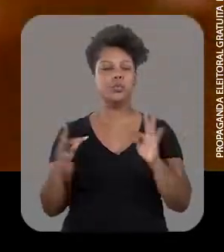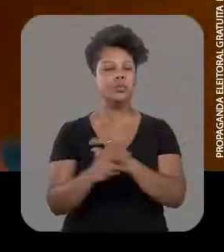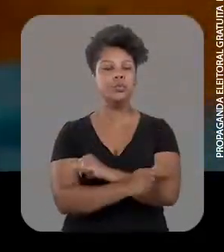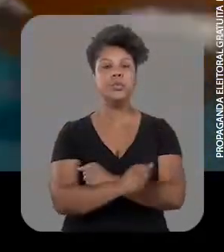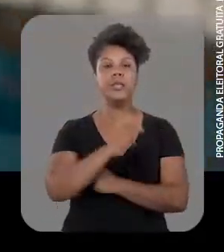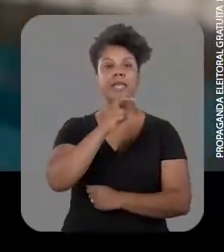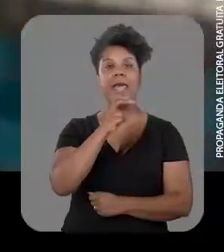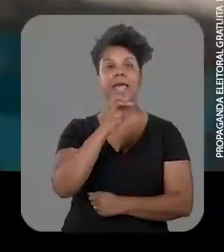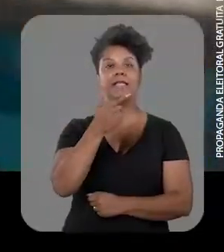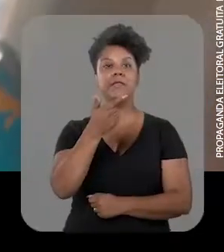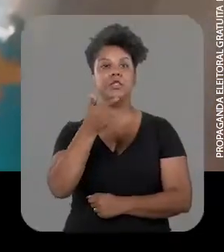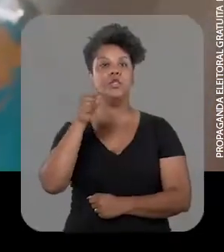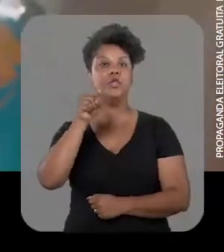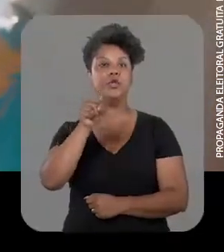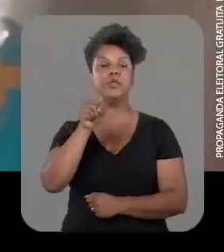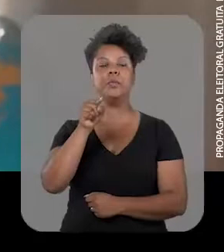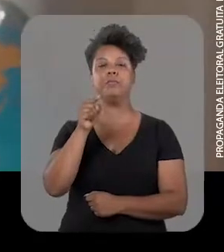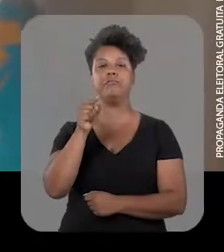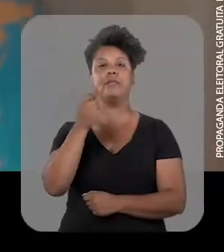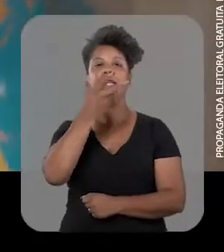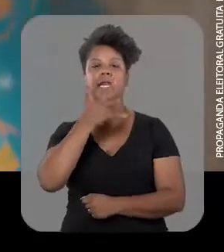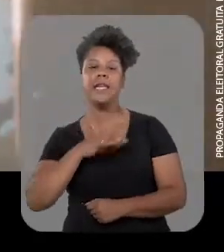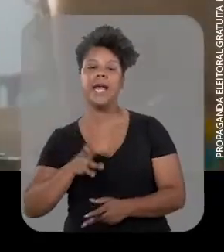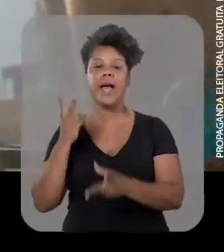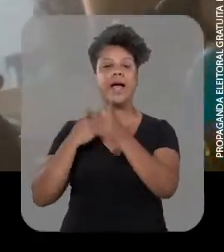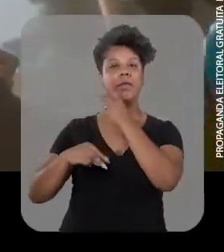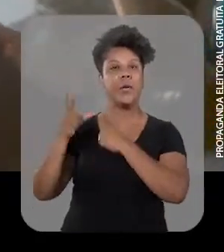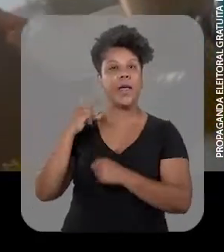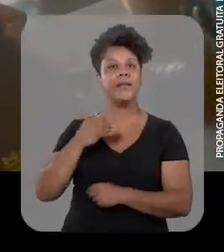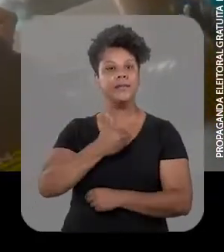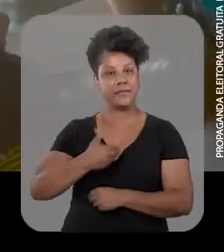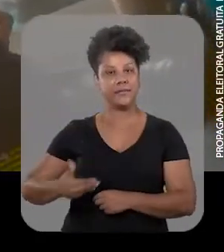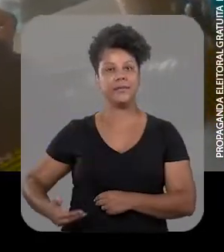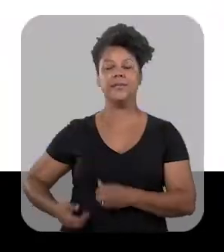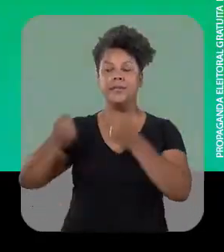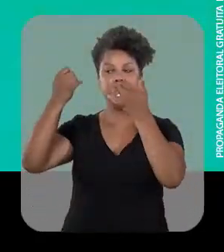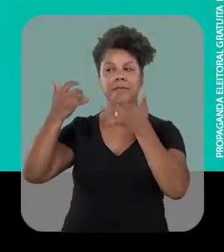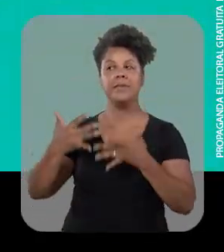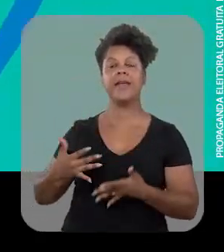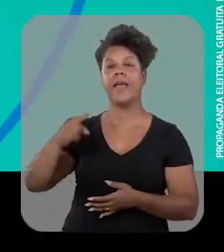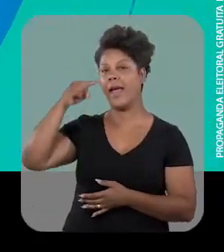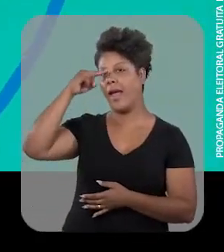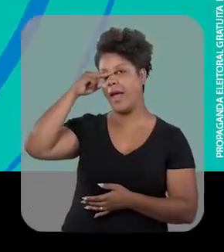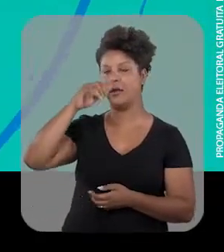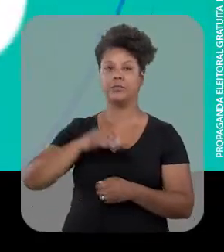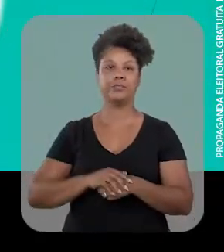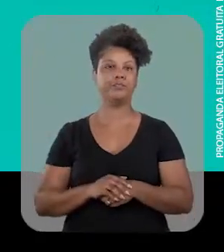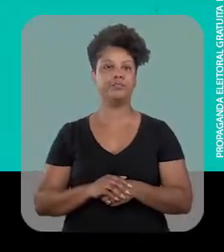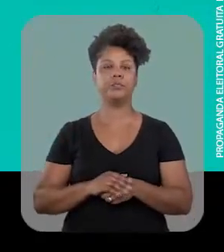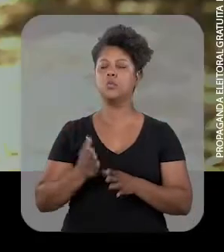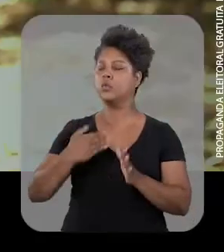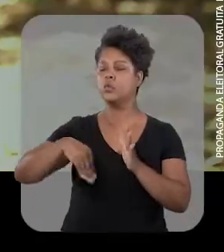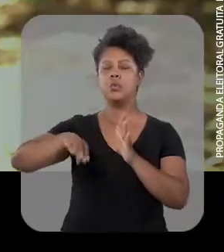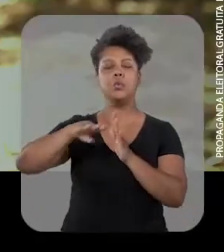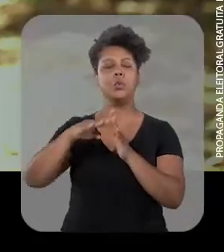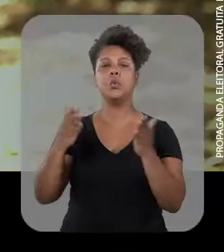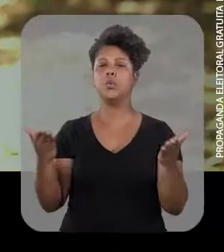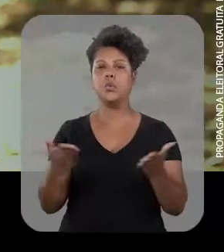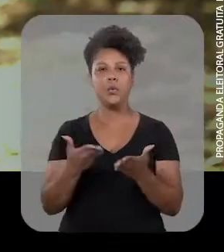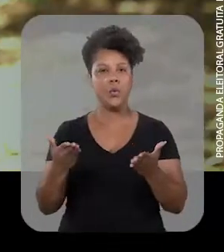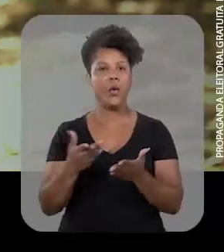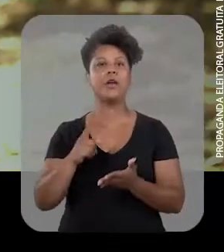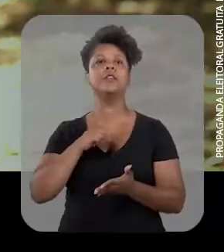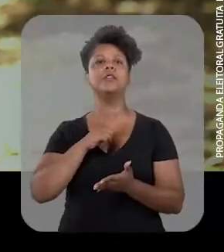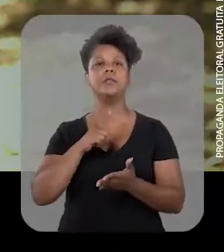escolar completo para as 510 mil crianças e adolescentes da rede pública. Diz aí, Caiado. Todos